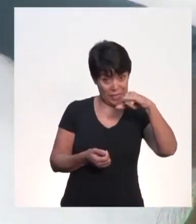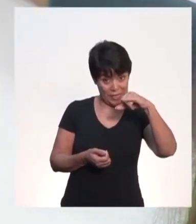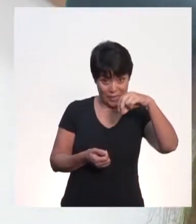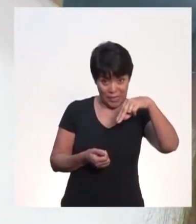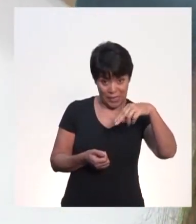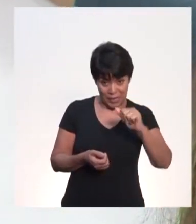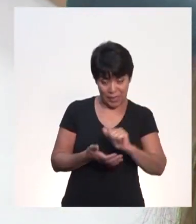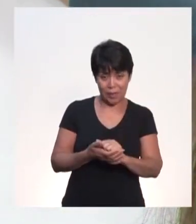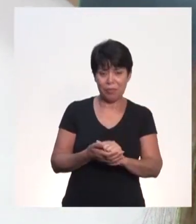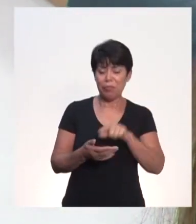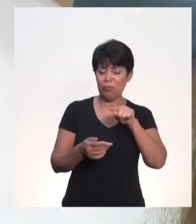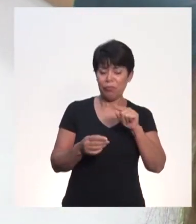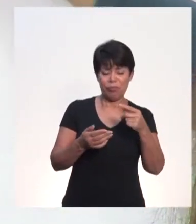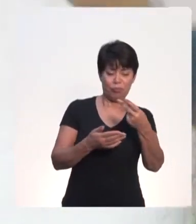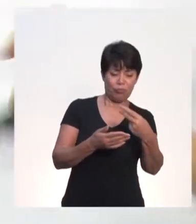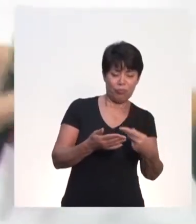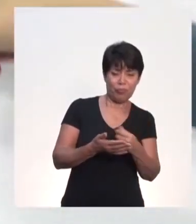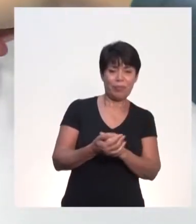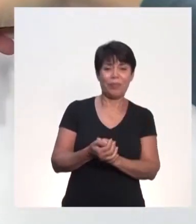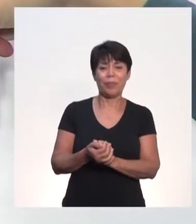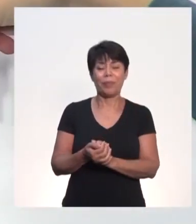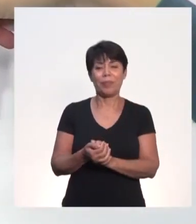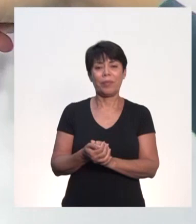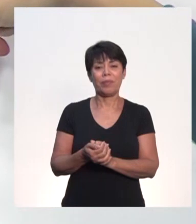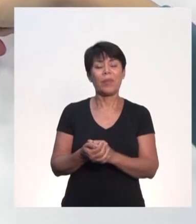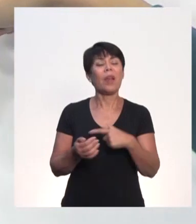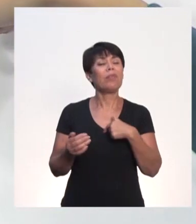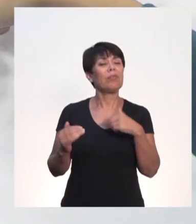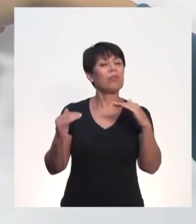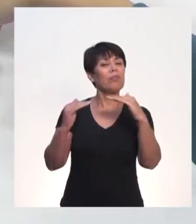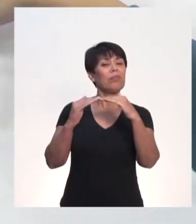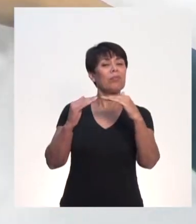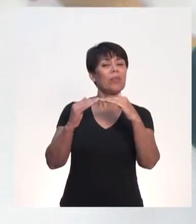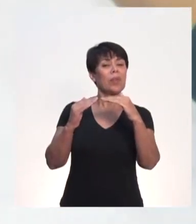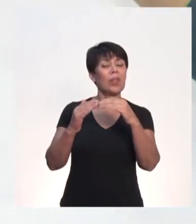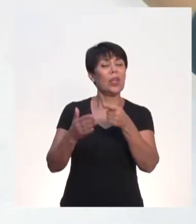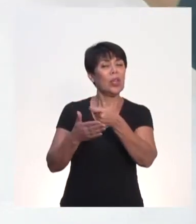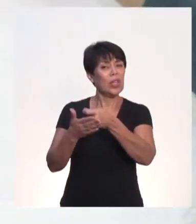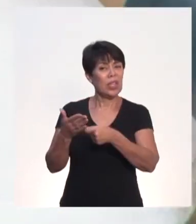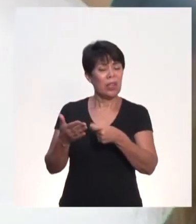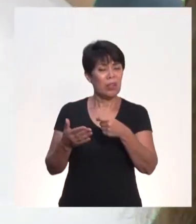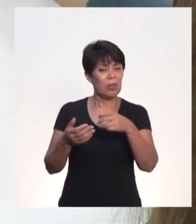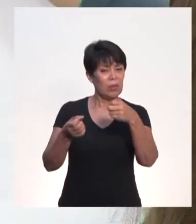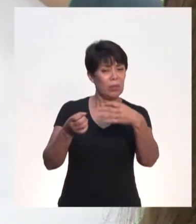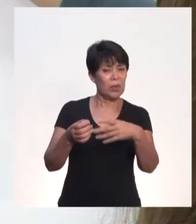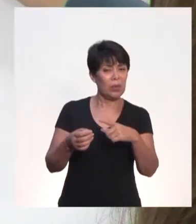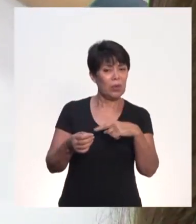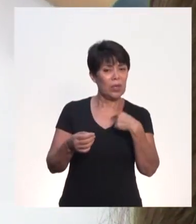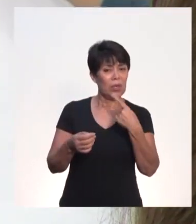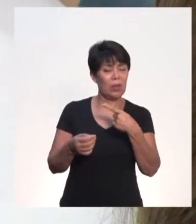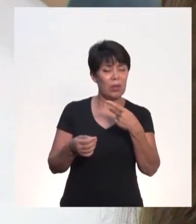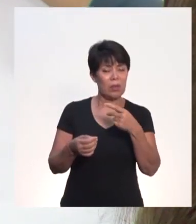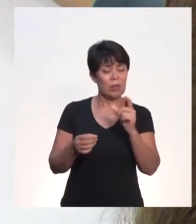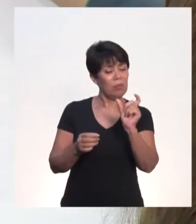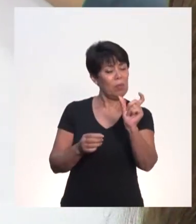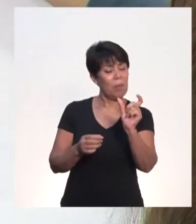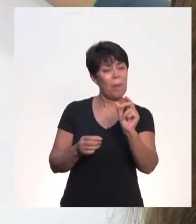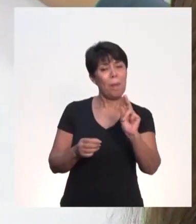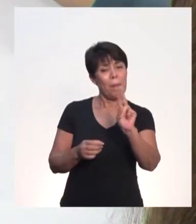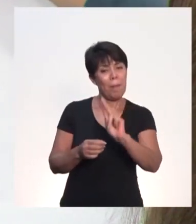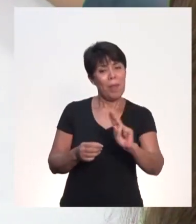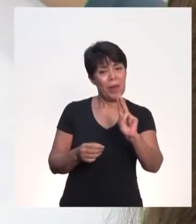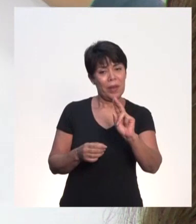Essas vacinas têm alguma coisa que o texto falou, que a gente chamou de antígeno.